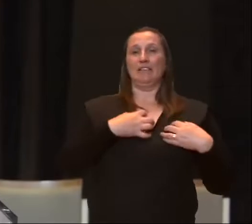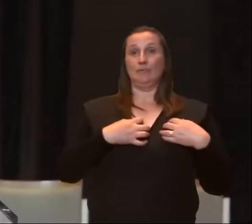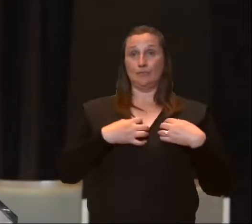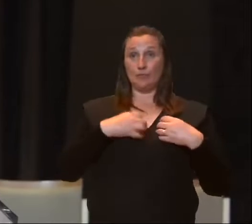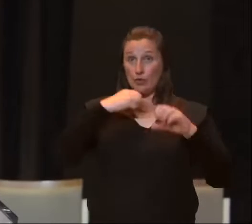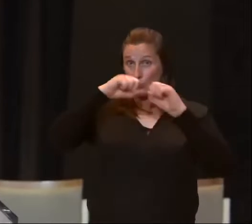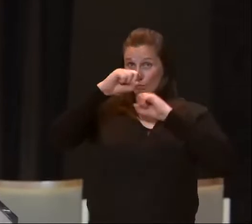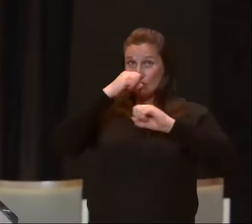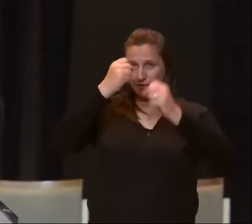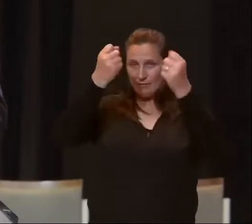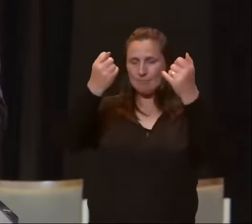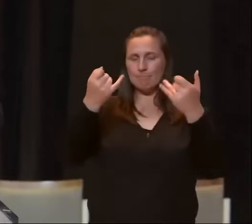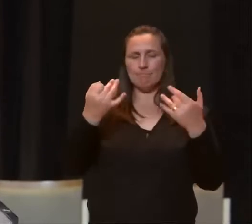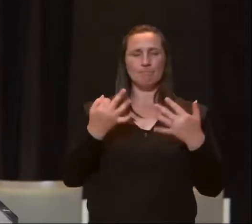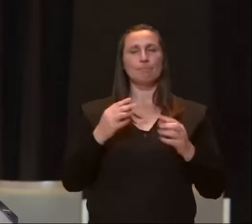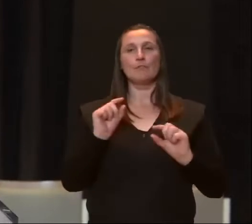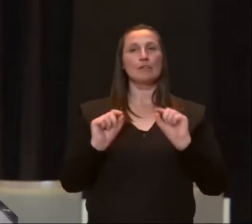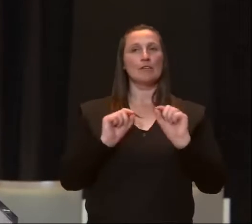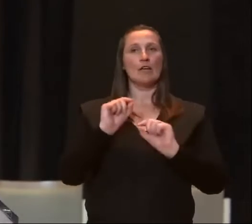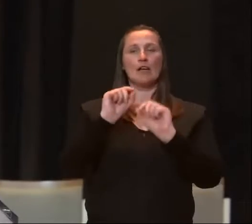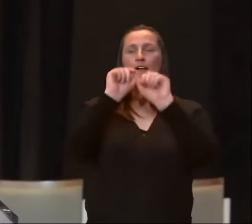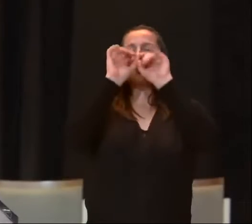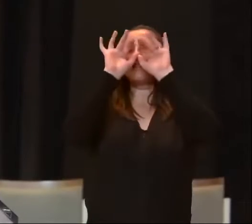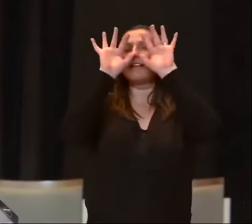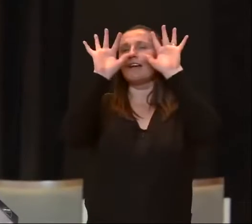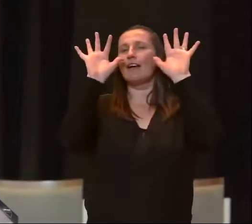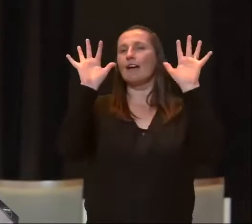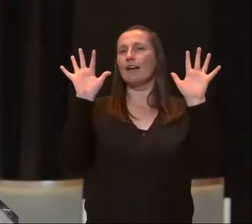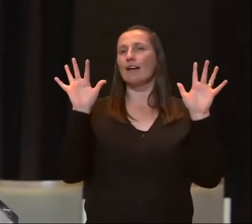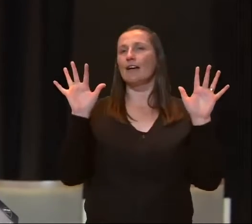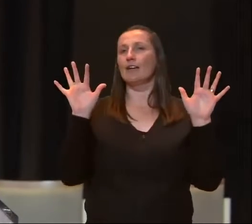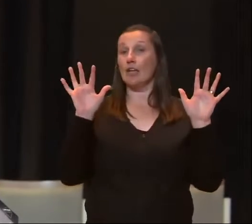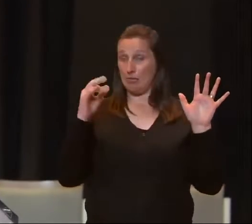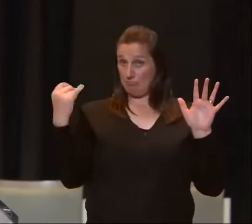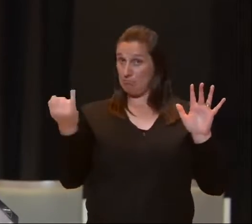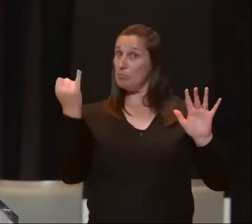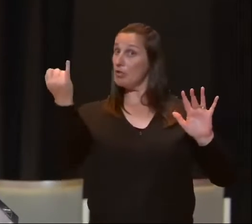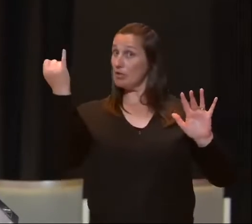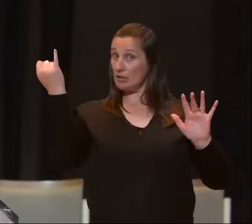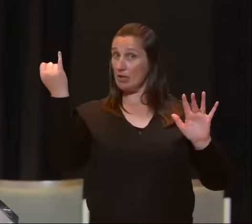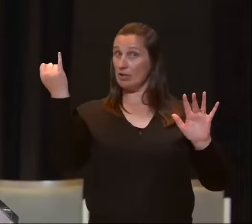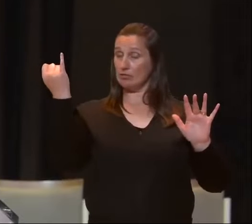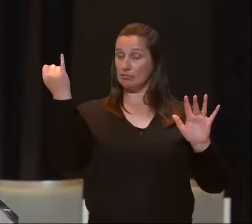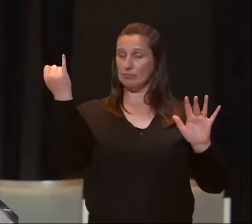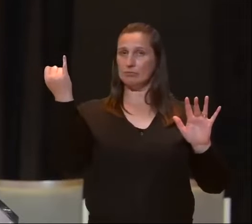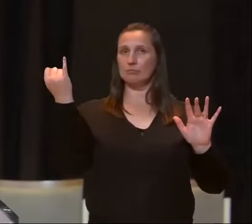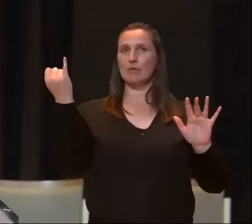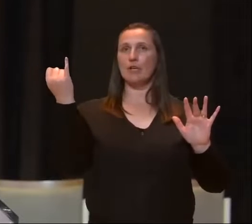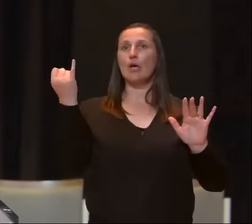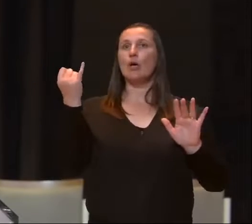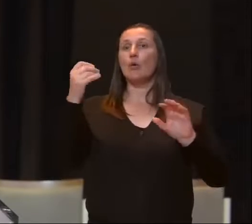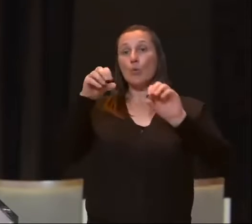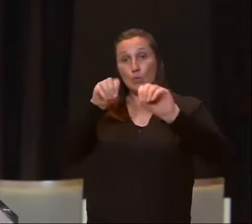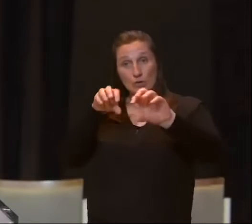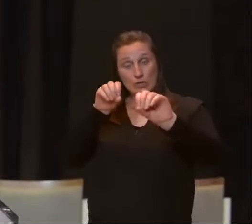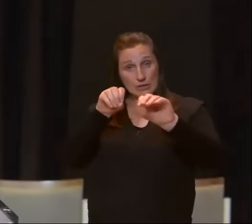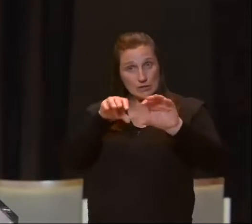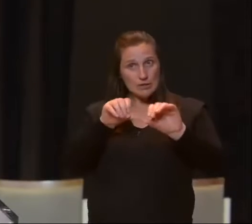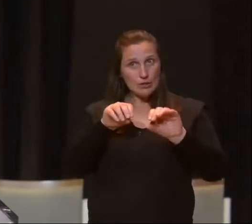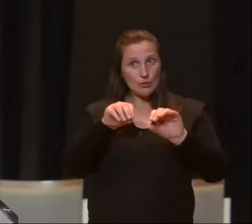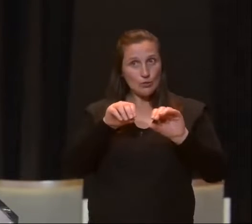nos deixar claro que isso é importante, porque essa instrução aparece 2